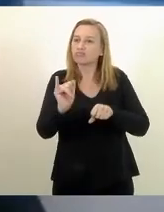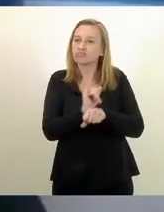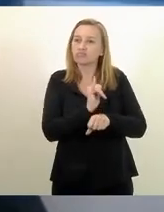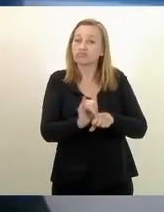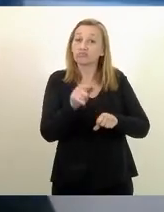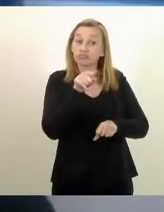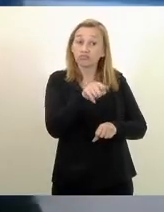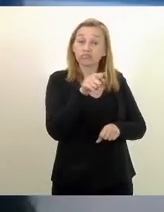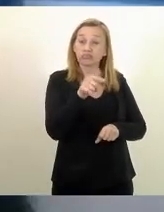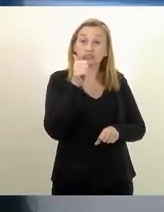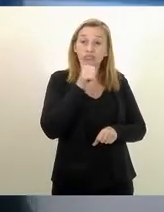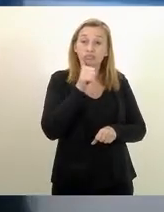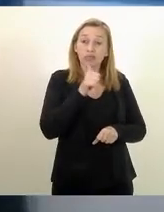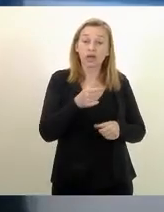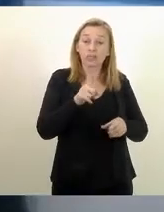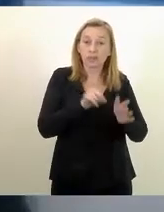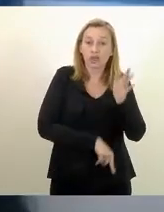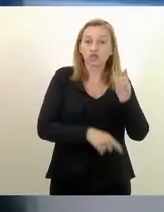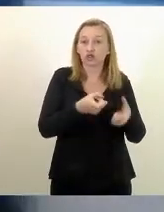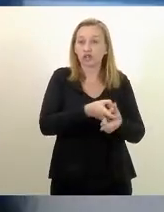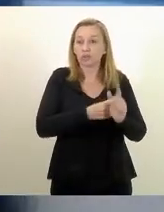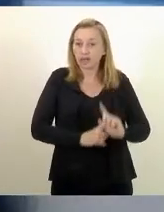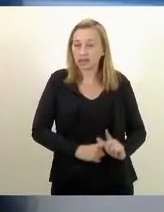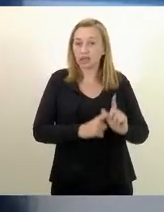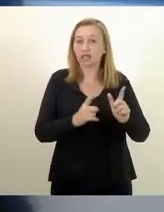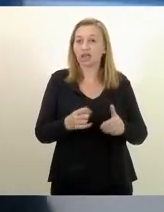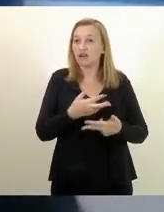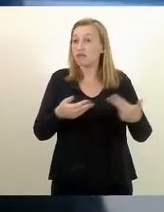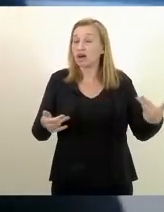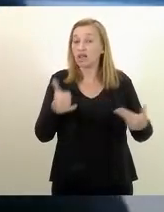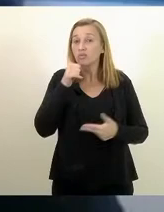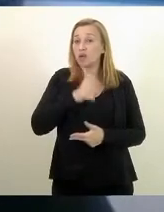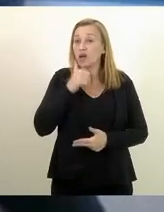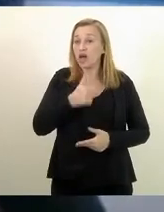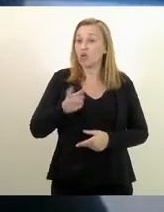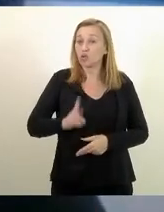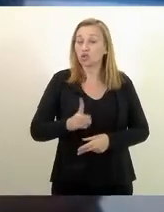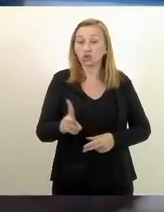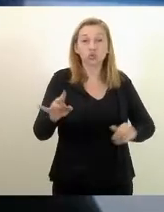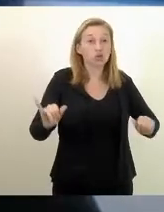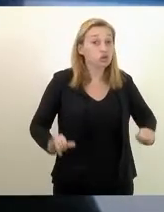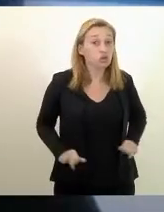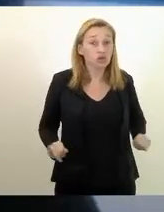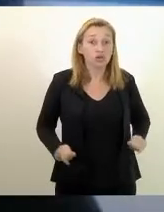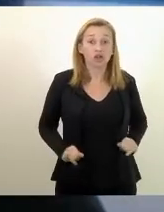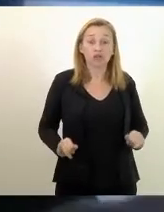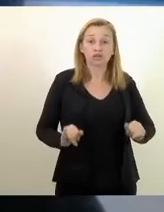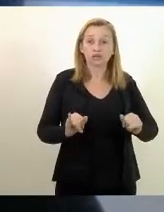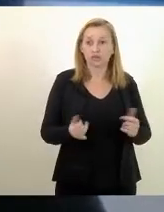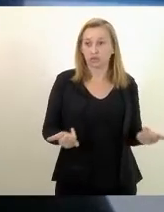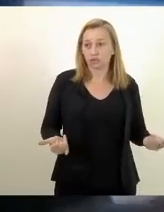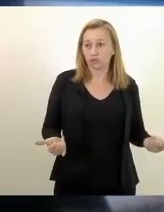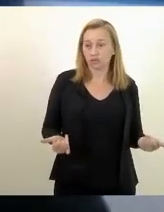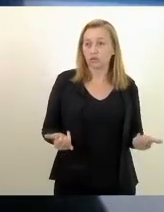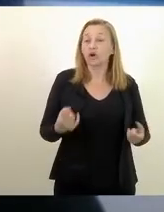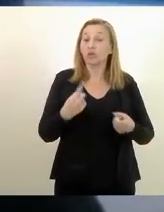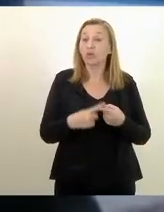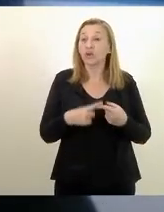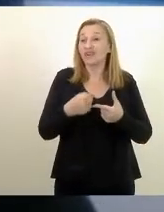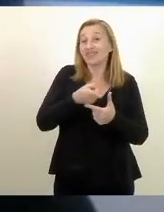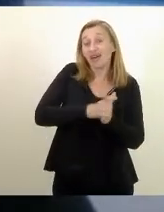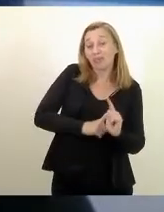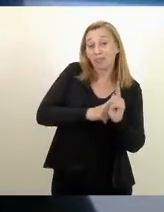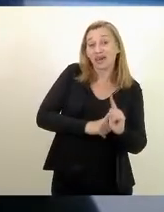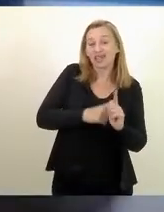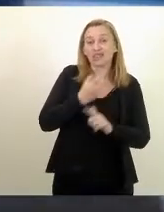mulheres serem menos dependentes que muitas mulheres continuam sofrendo agressão porque tem dependência